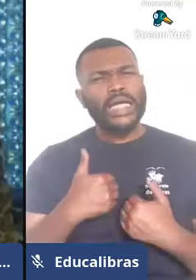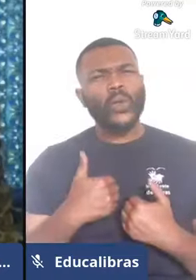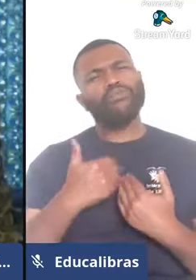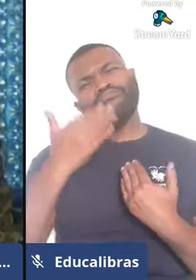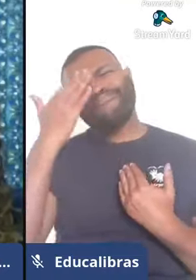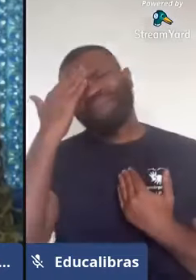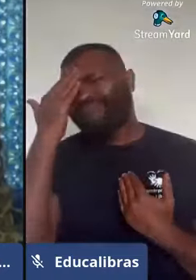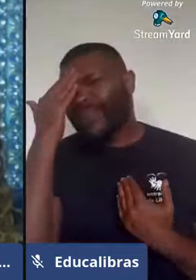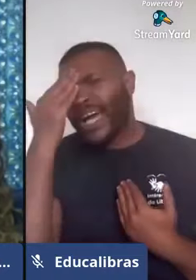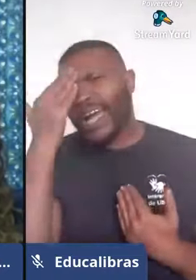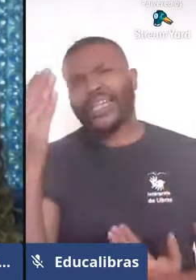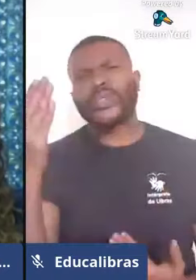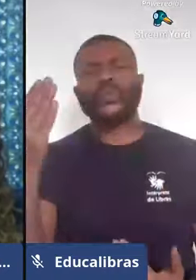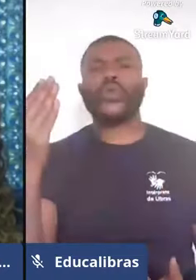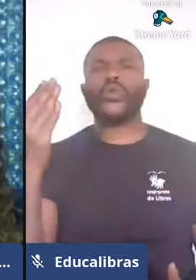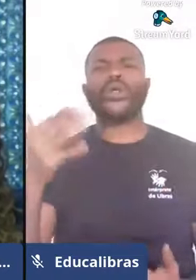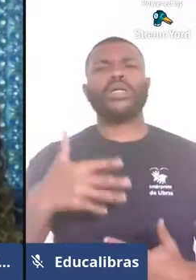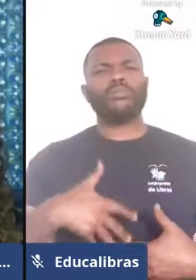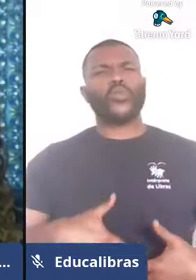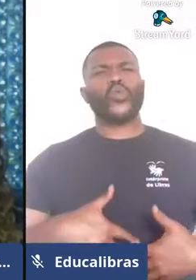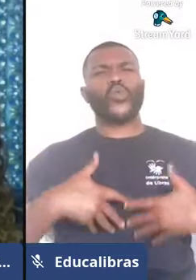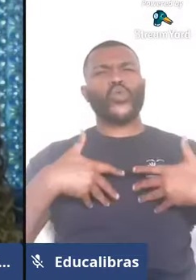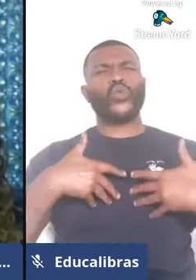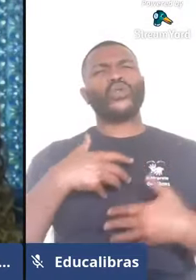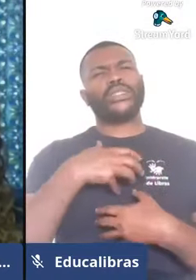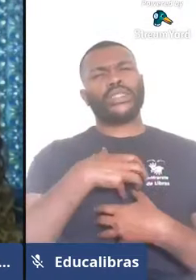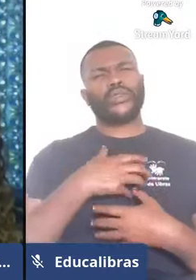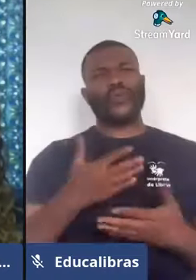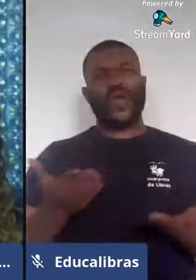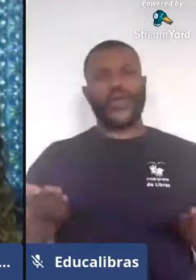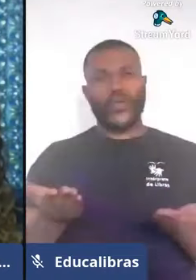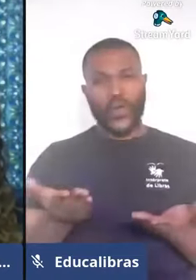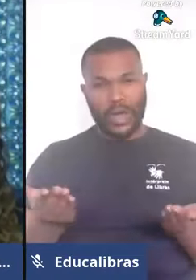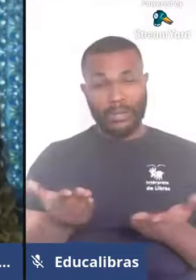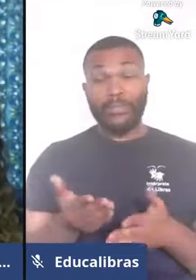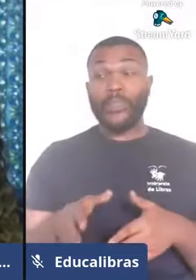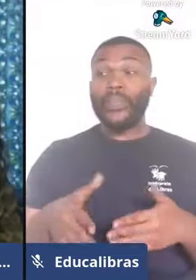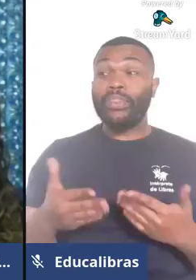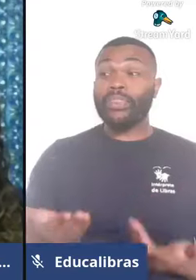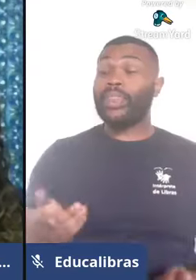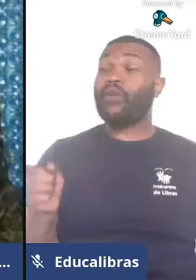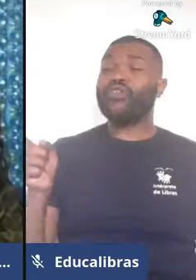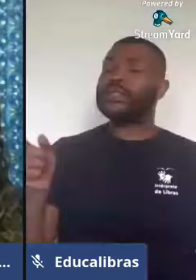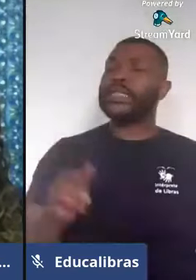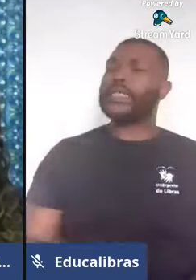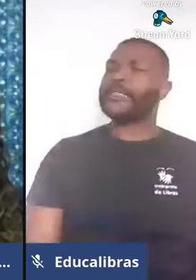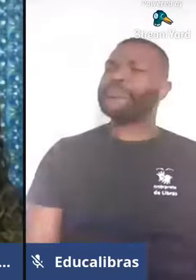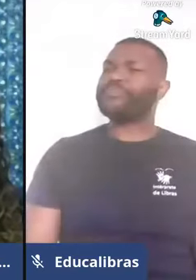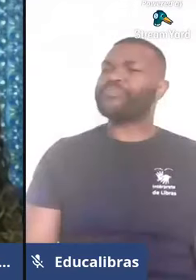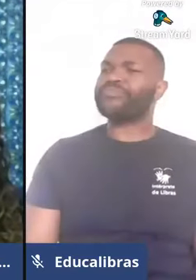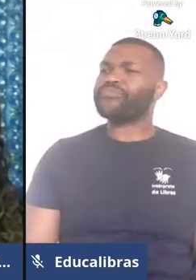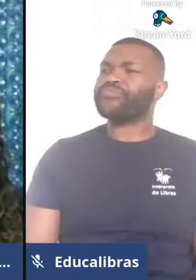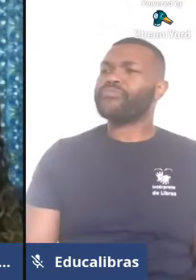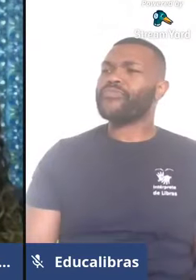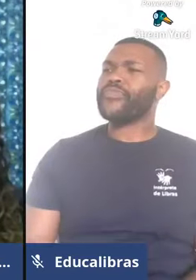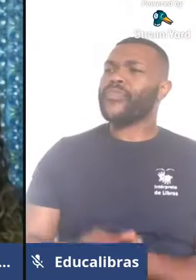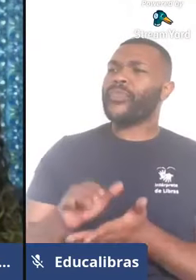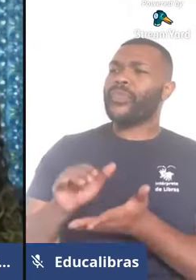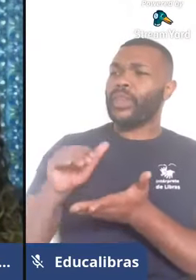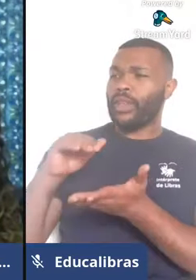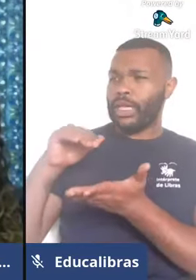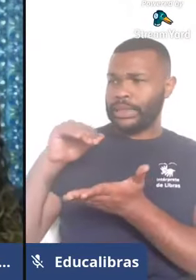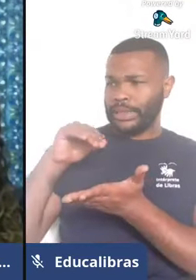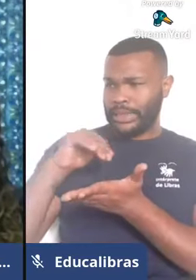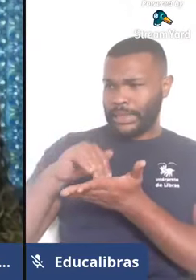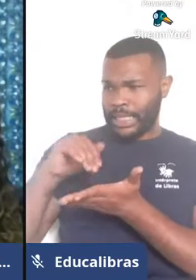e orgulhoso desse momento. Mas vem cá, quando que você sai? Quando que você saiu quando você deixou